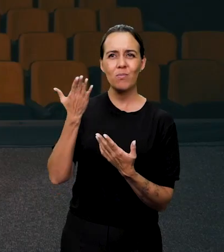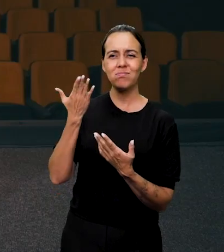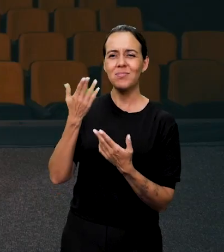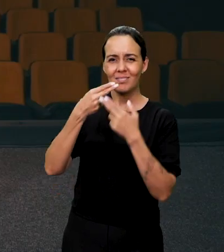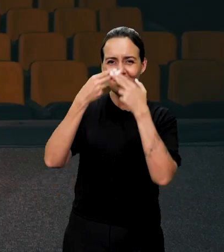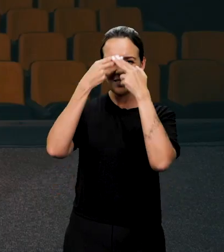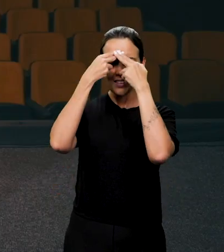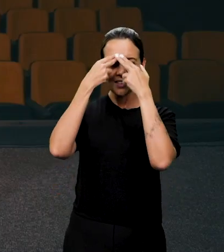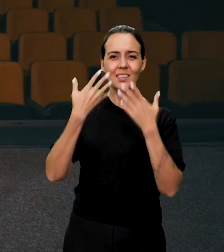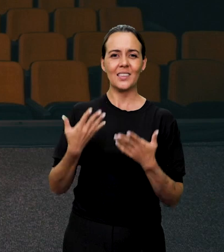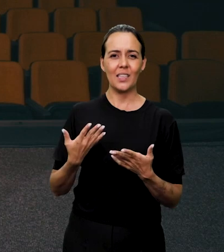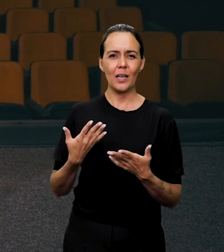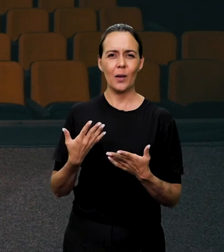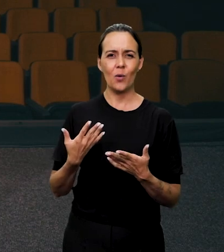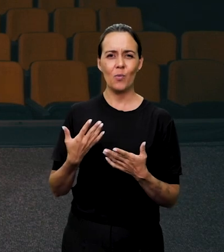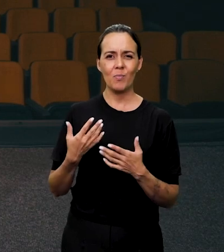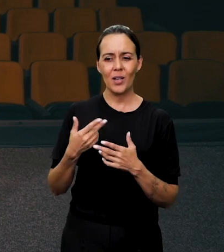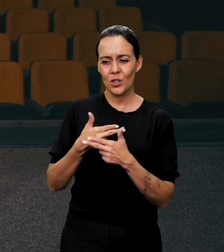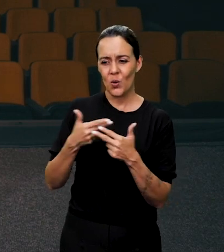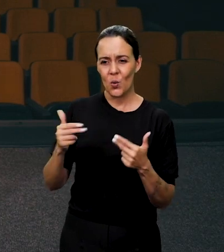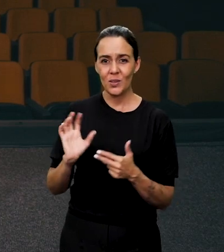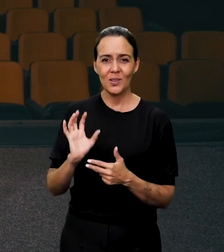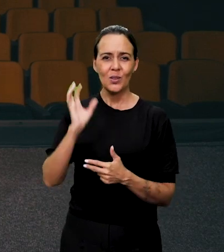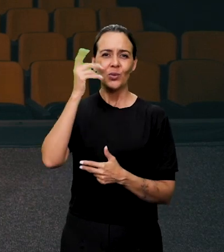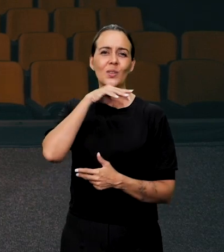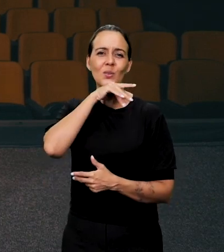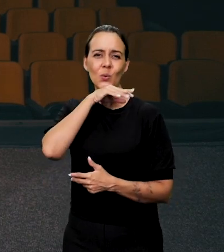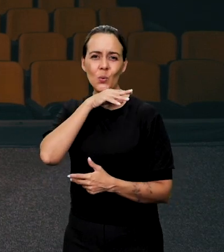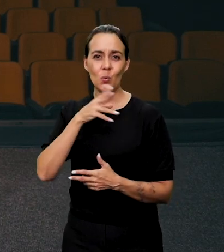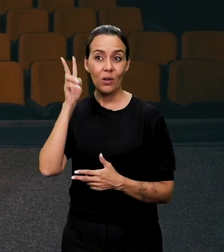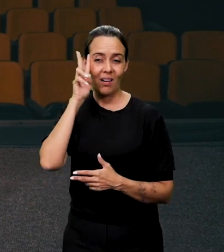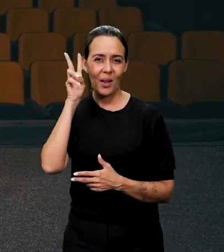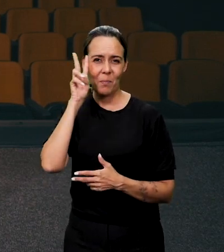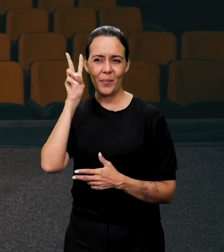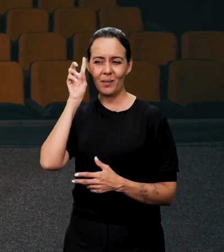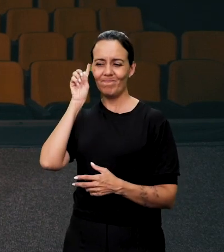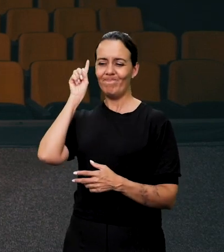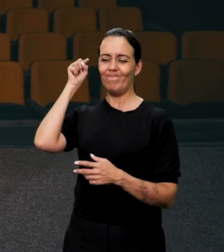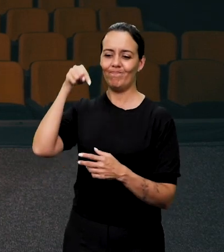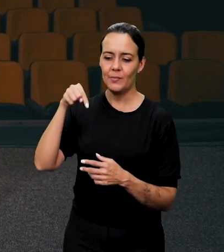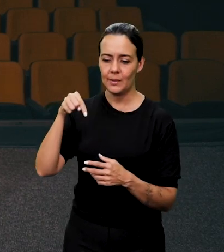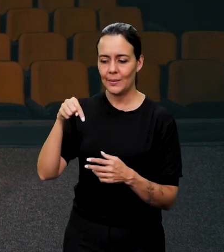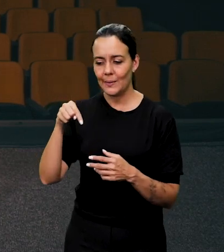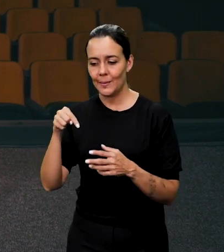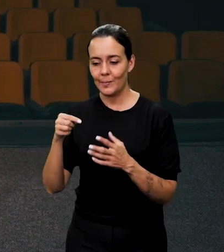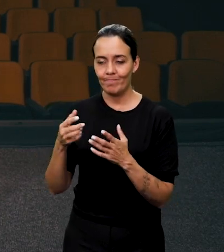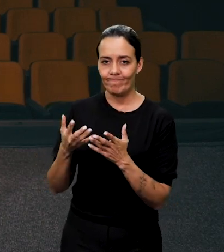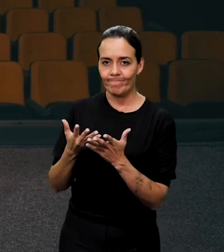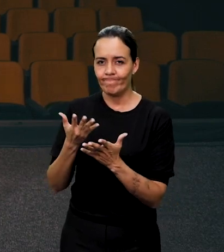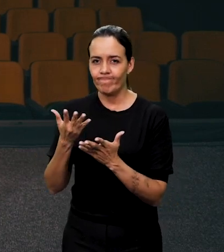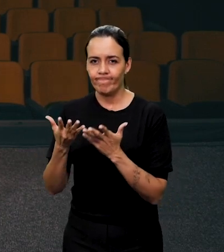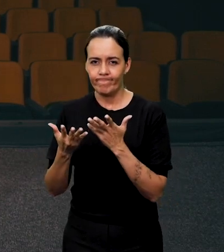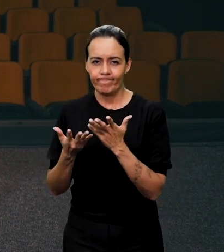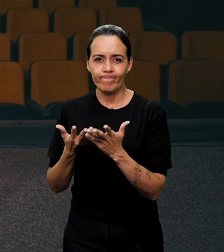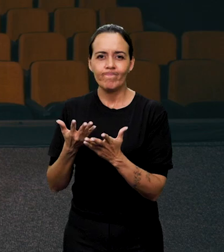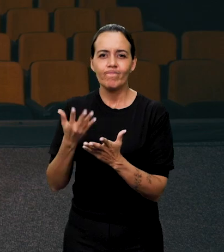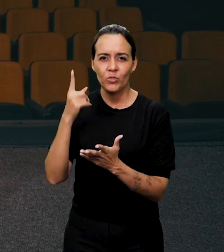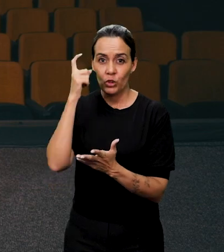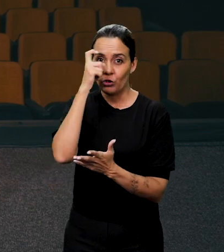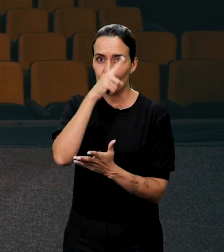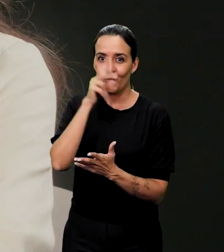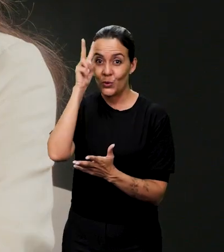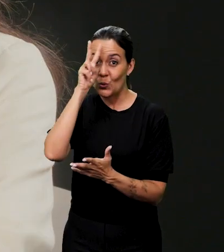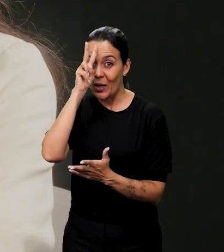né? E fica muito exposta. E aí você tocar próximo à área dessa ferida fica um